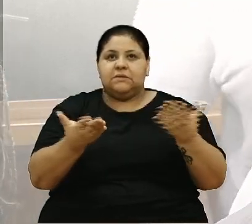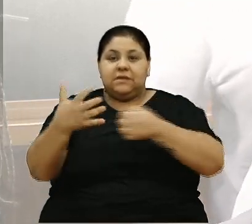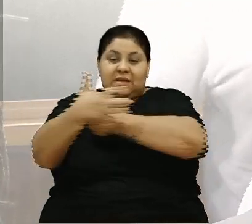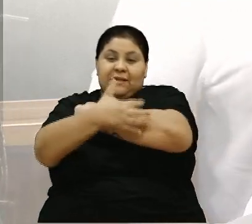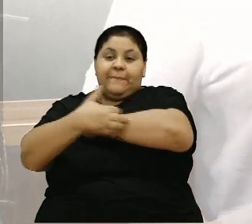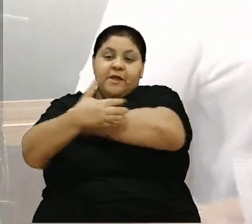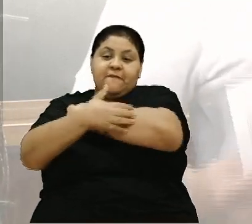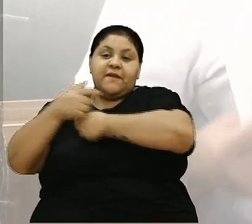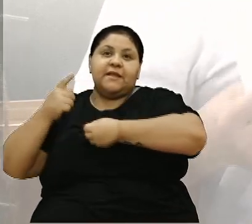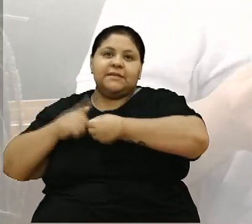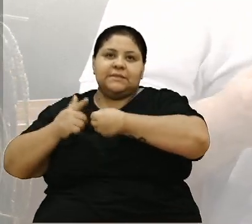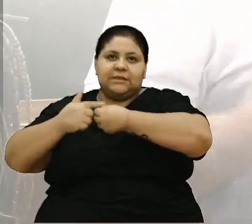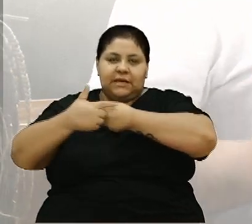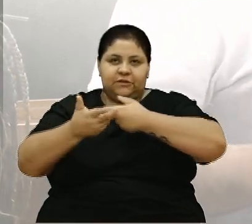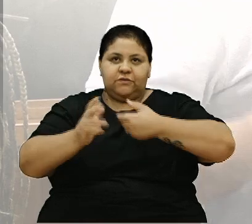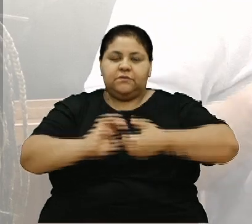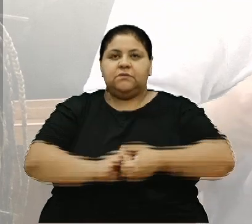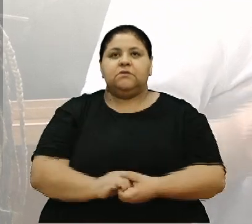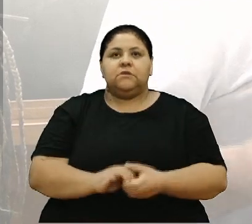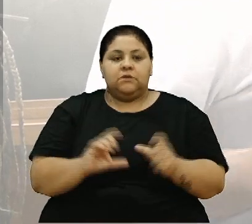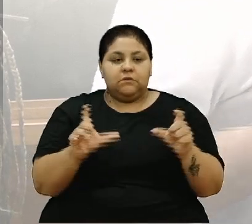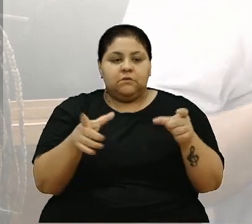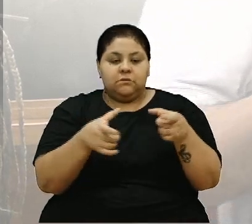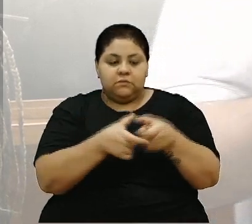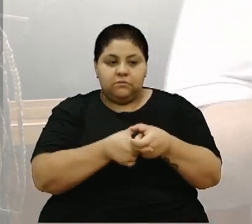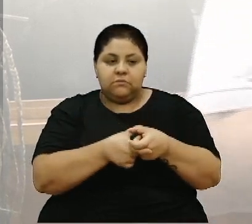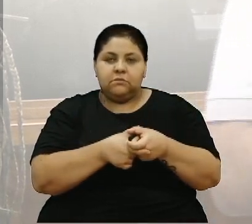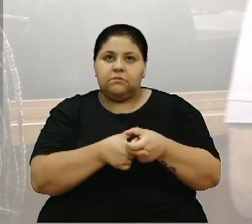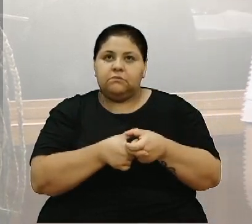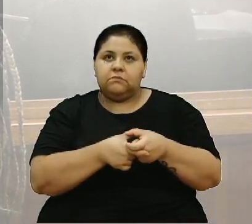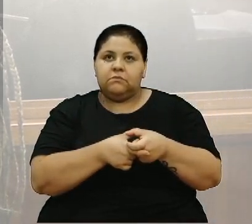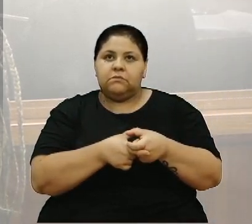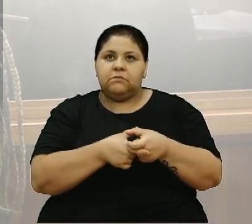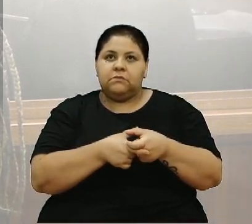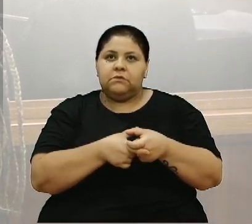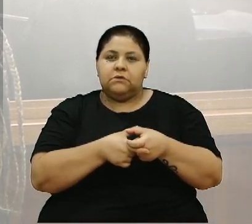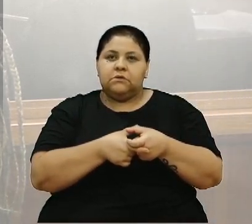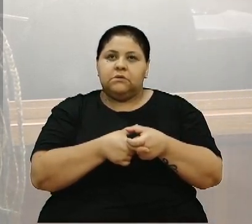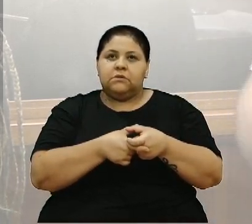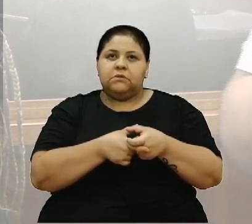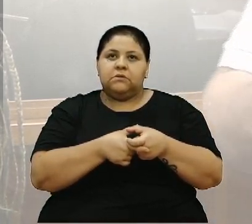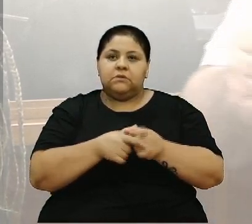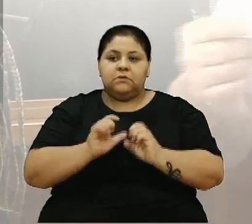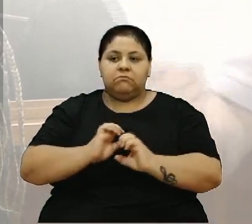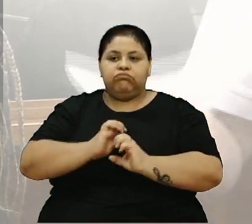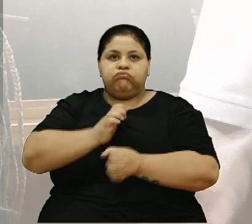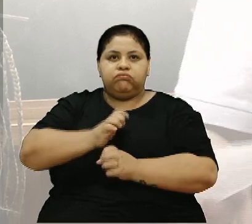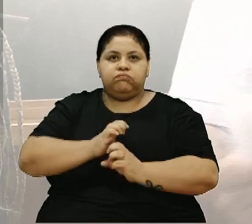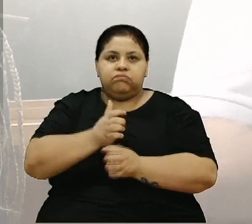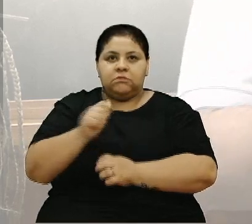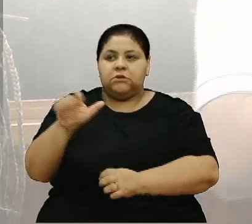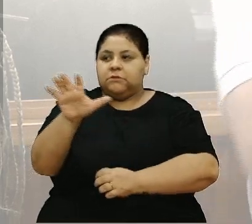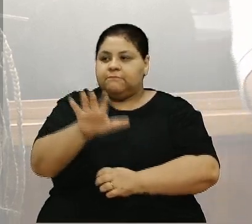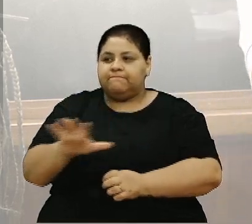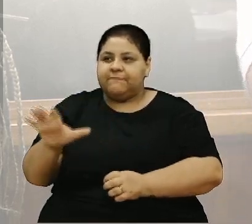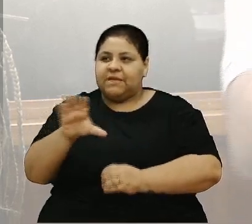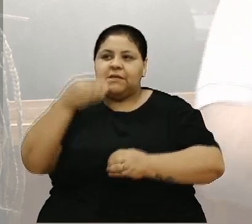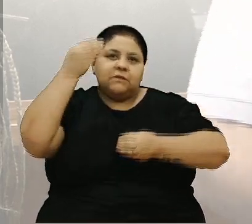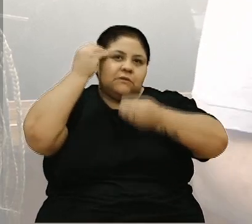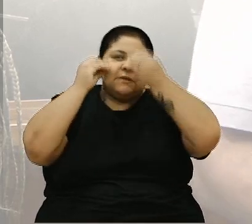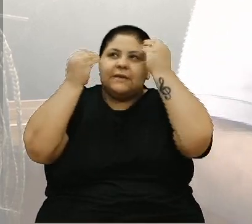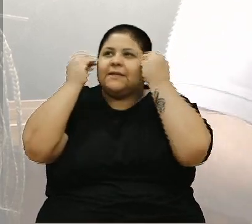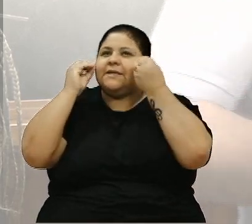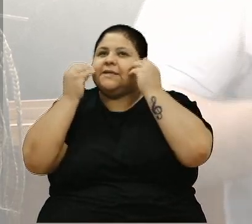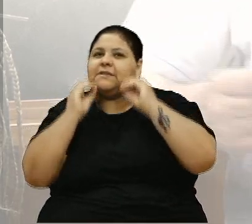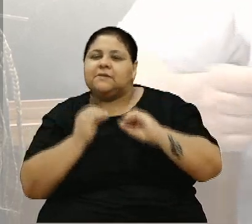da cidade. Micro e pequenos empreendedores da área da beleza, conserto